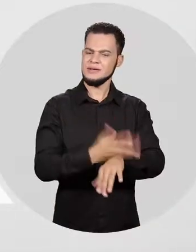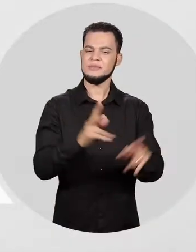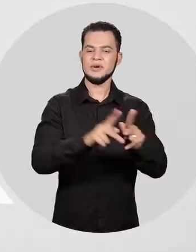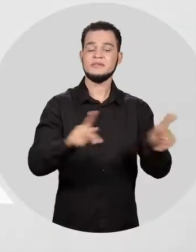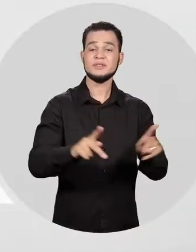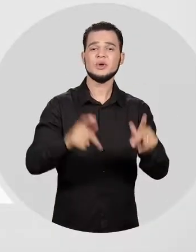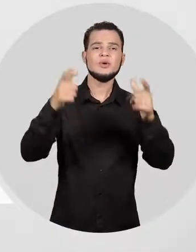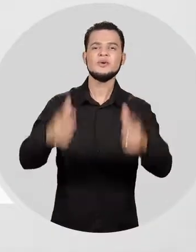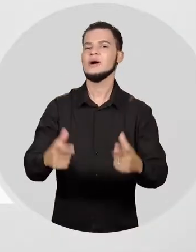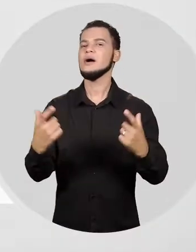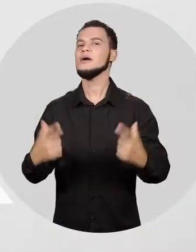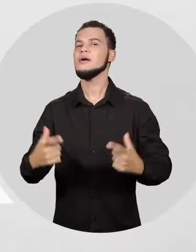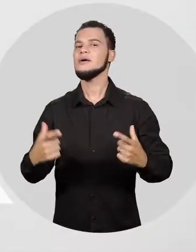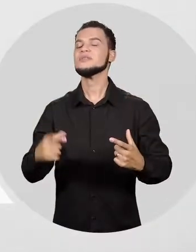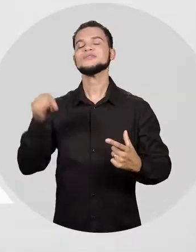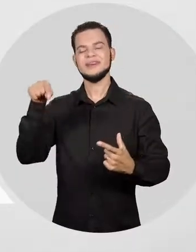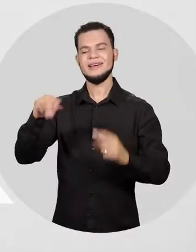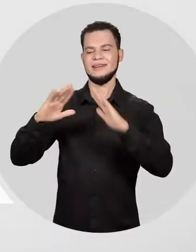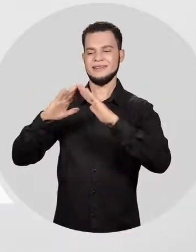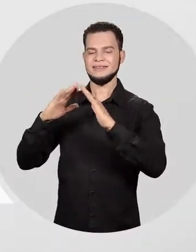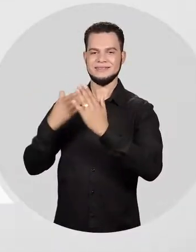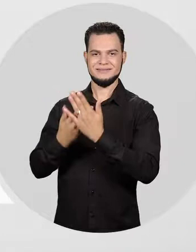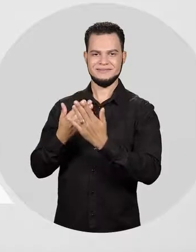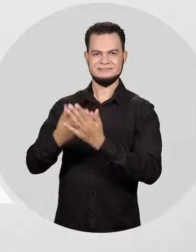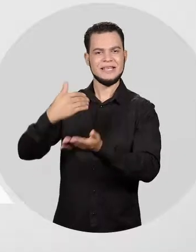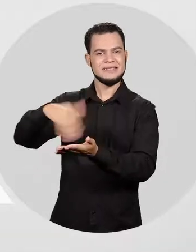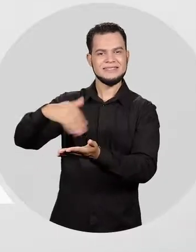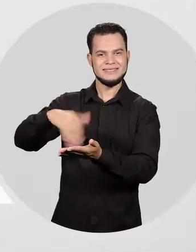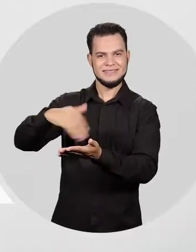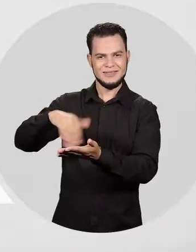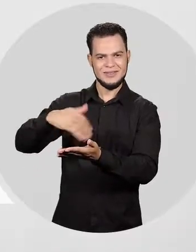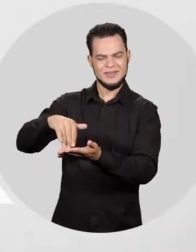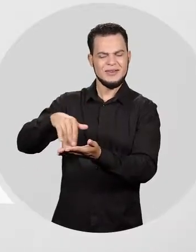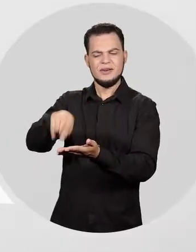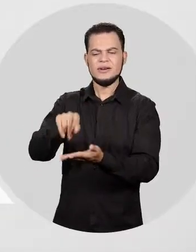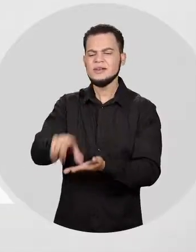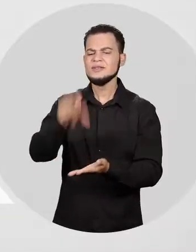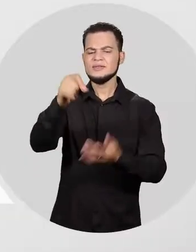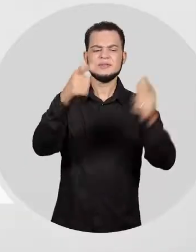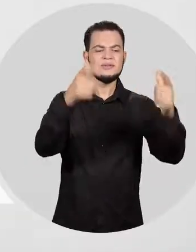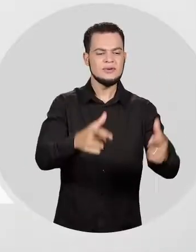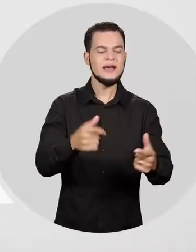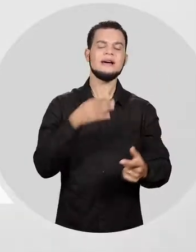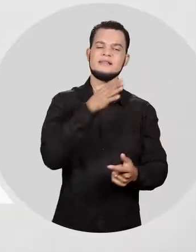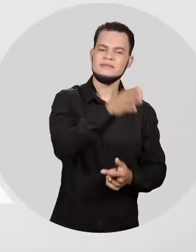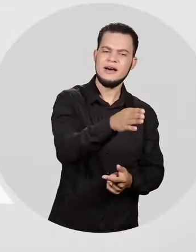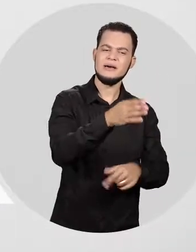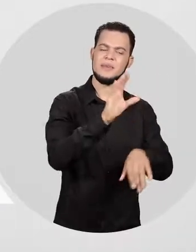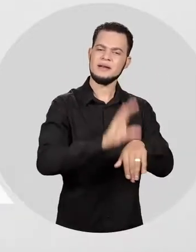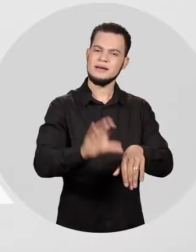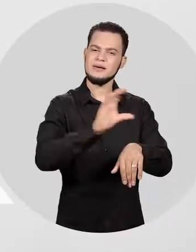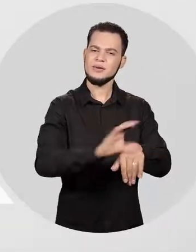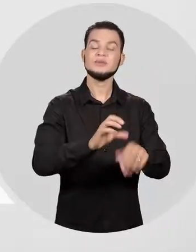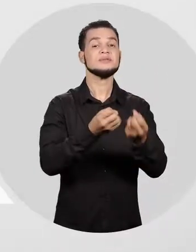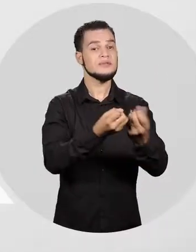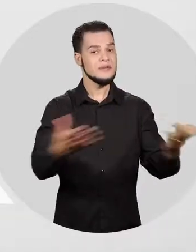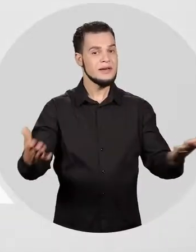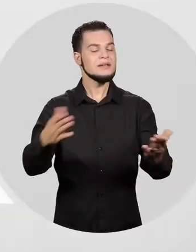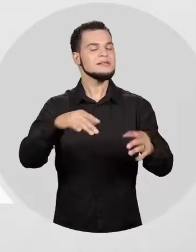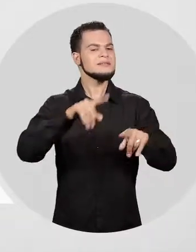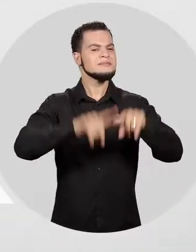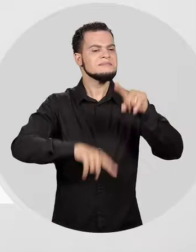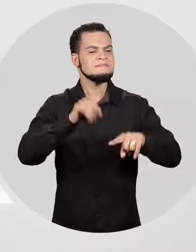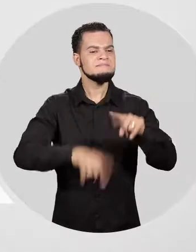devidamente selecionados pela Secretaria de Educação. Nessa oportunidade é apresentada a metodologia e o material didático sugerido